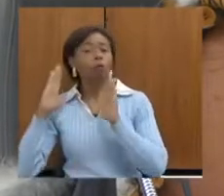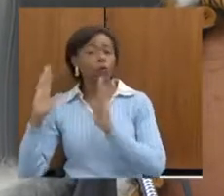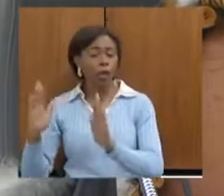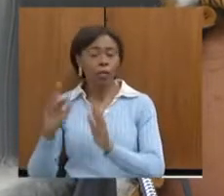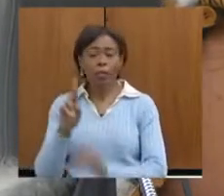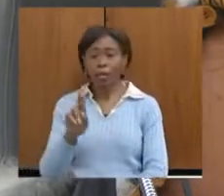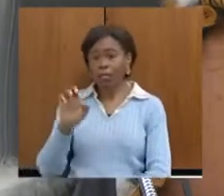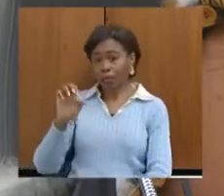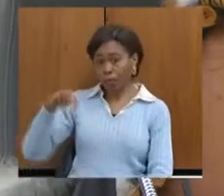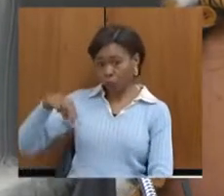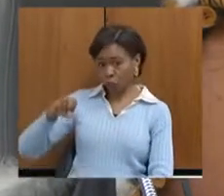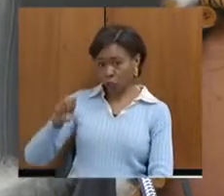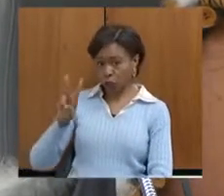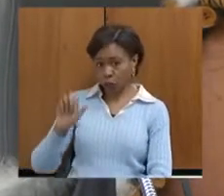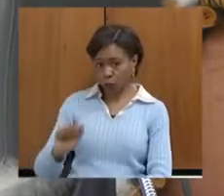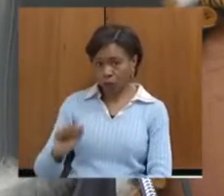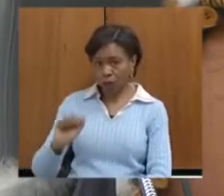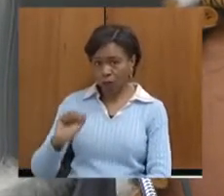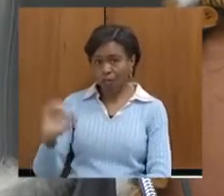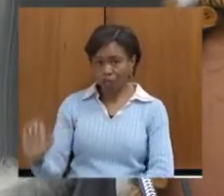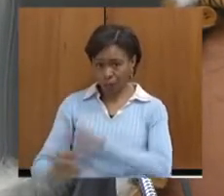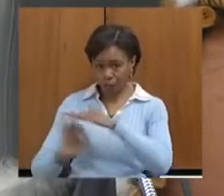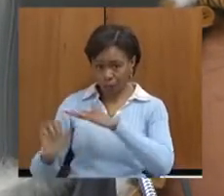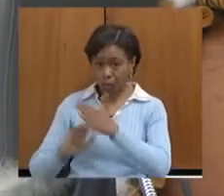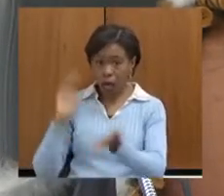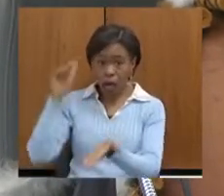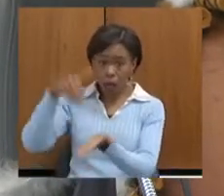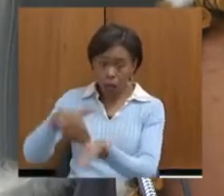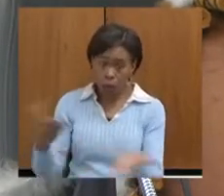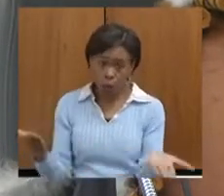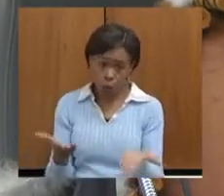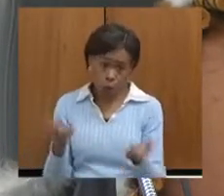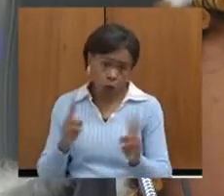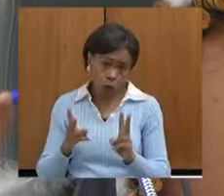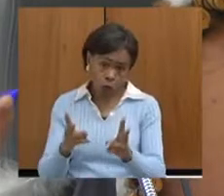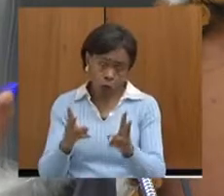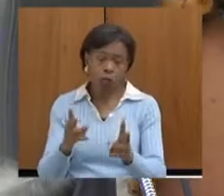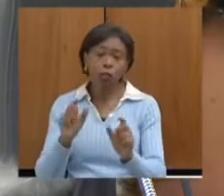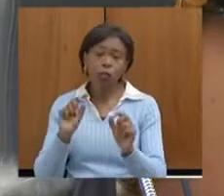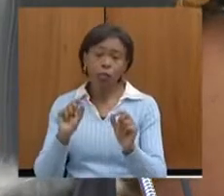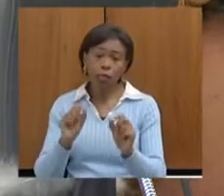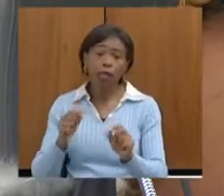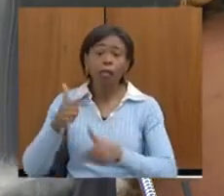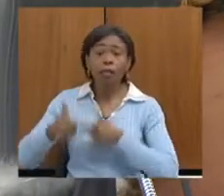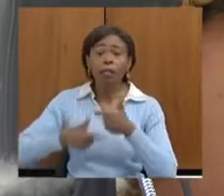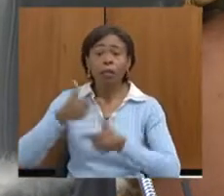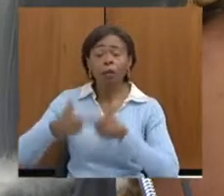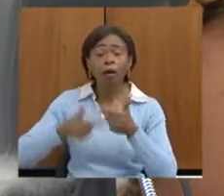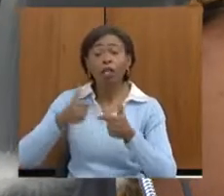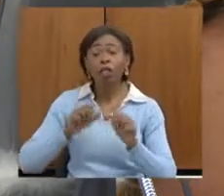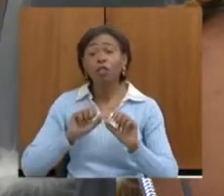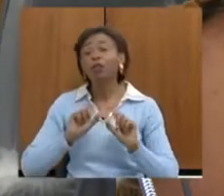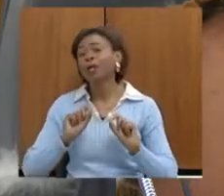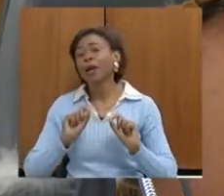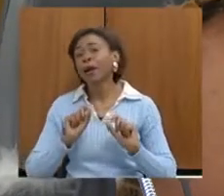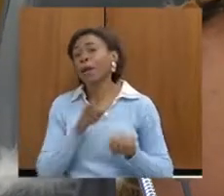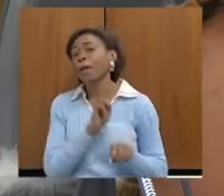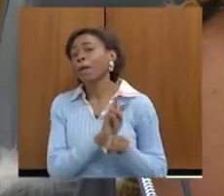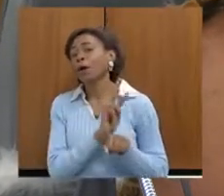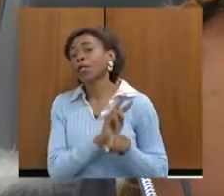renova que tá aí até hoje fazendo esse trabalho de proteger a marca das empresas e o CNPJ